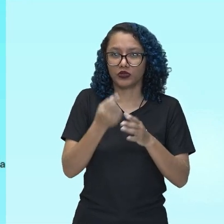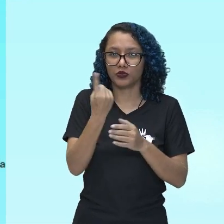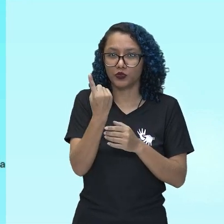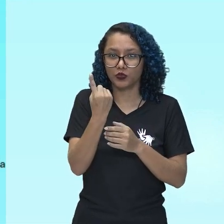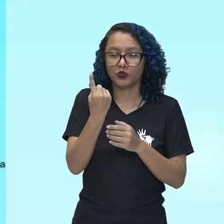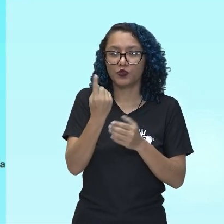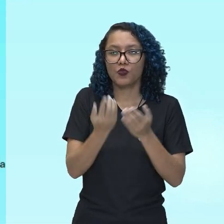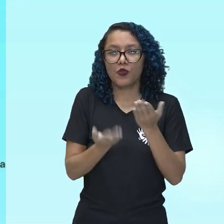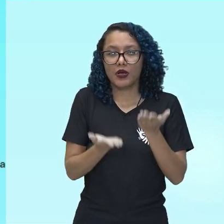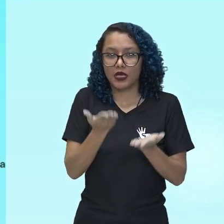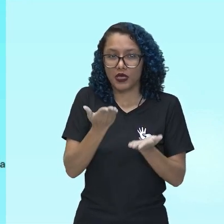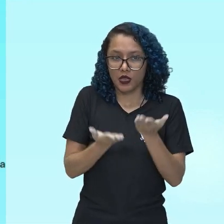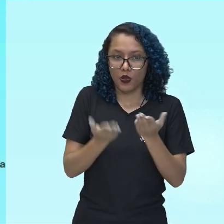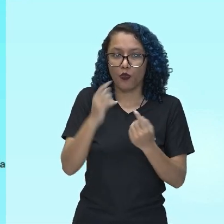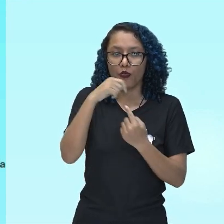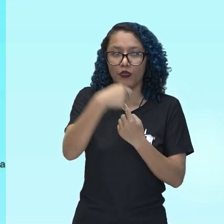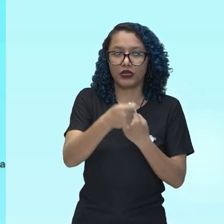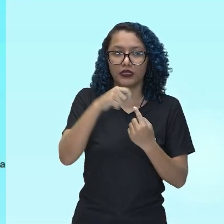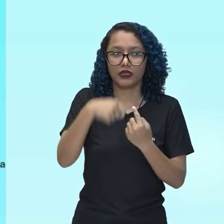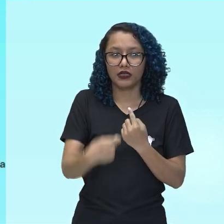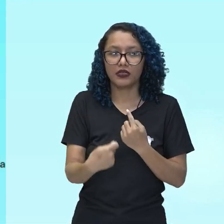são necessários